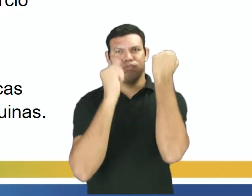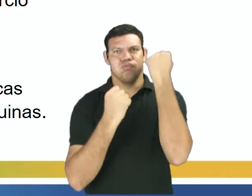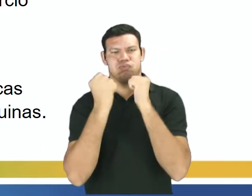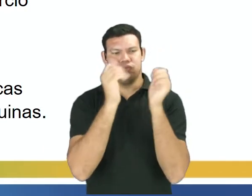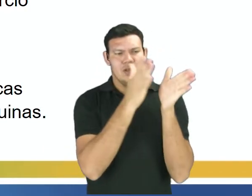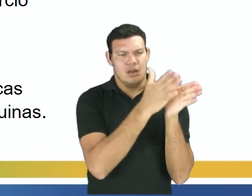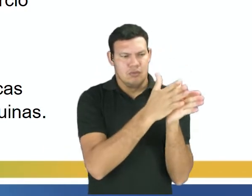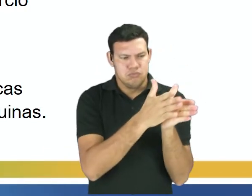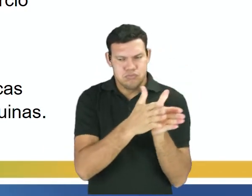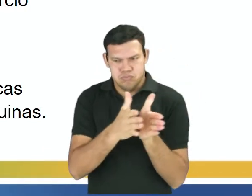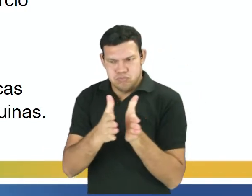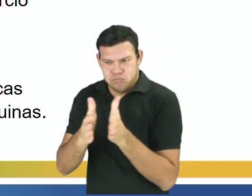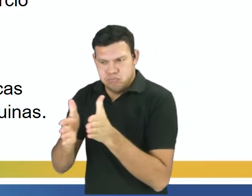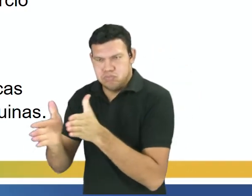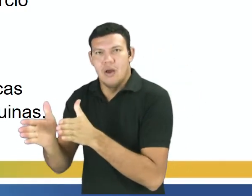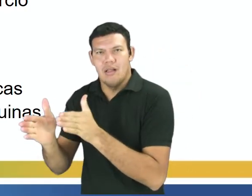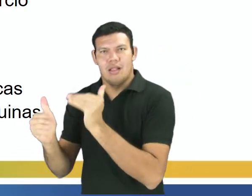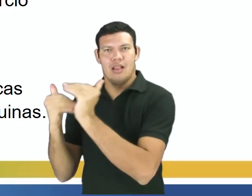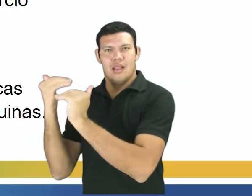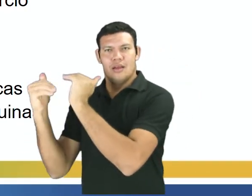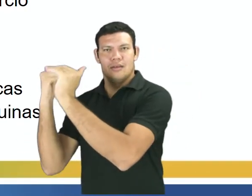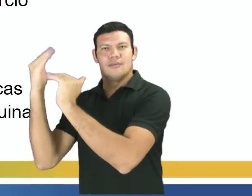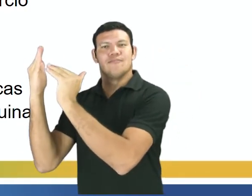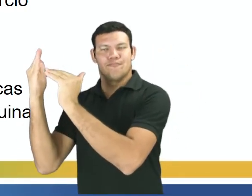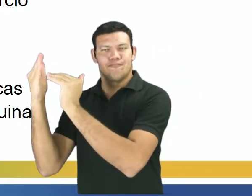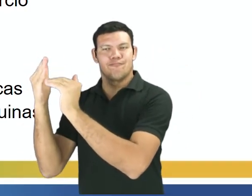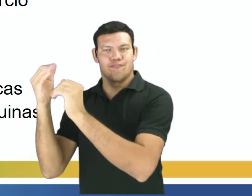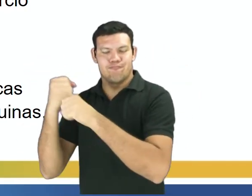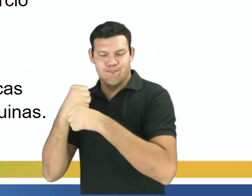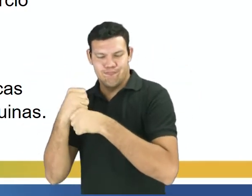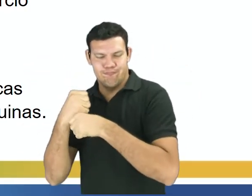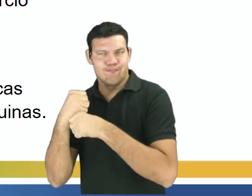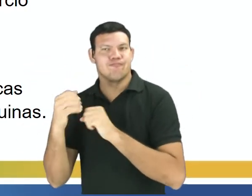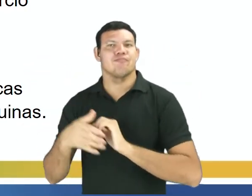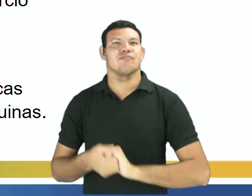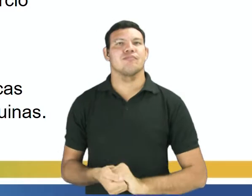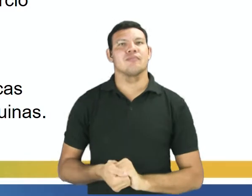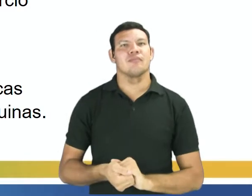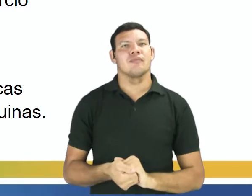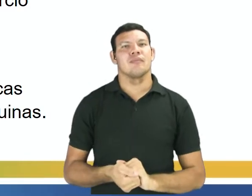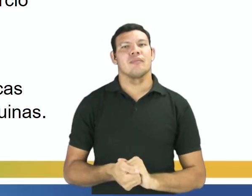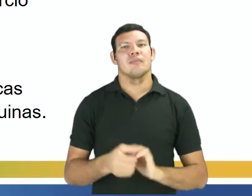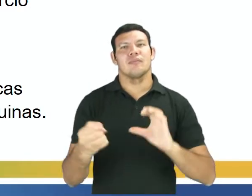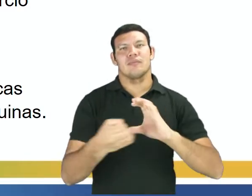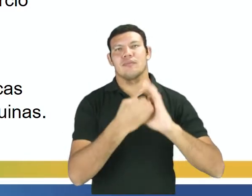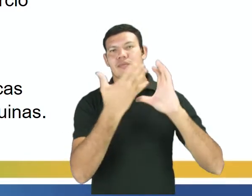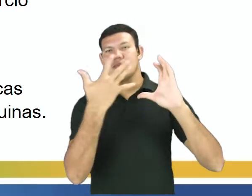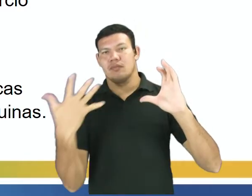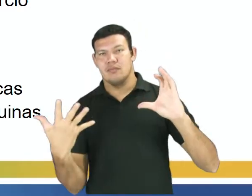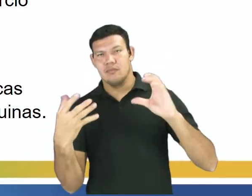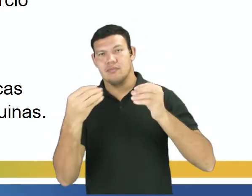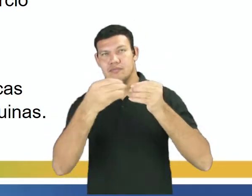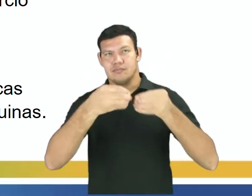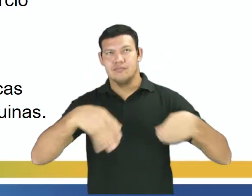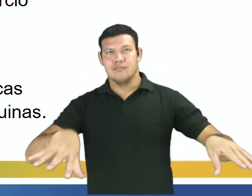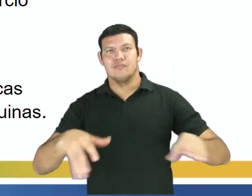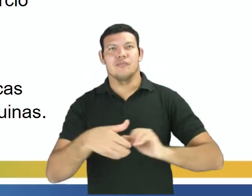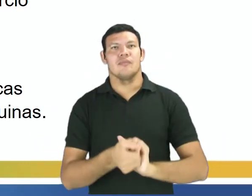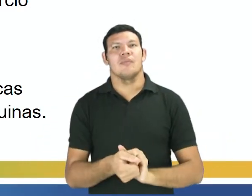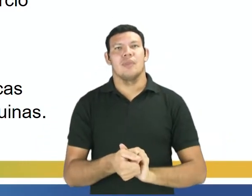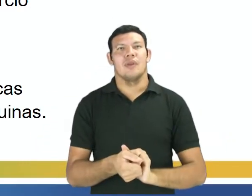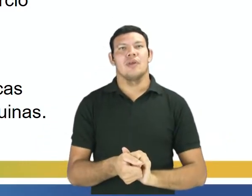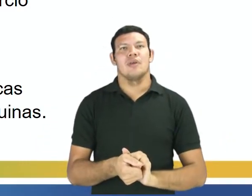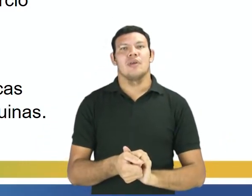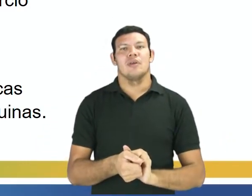um processo que vai evoluir com o tempo. Características e consequências desse período. Aumento da